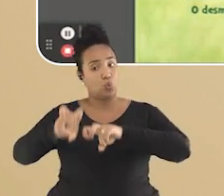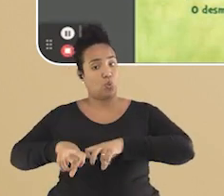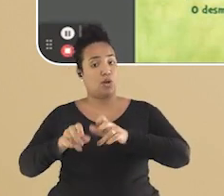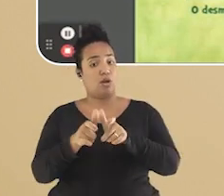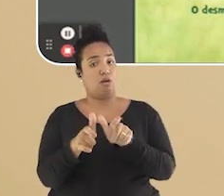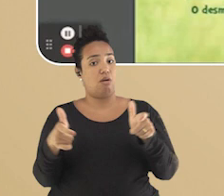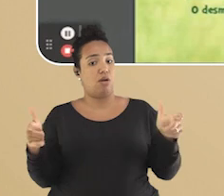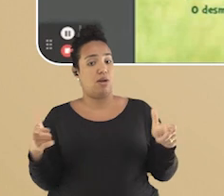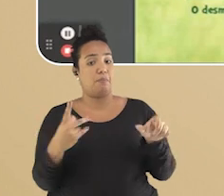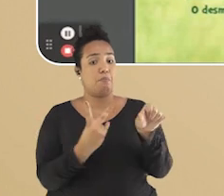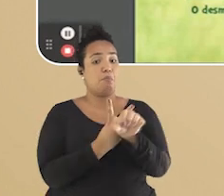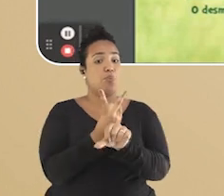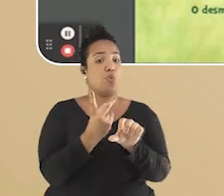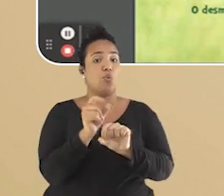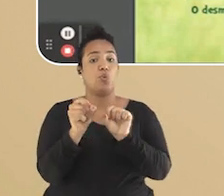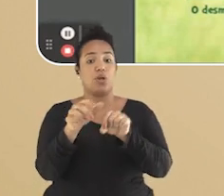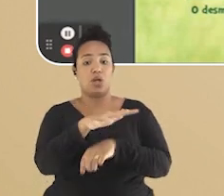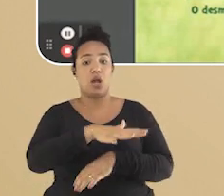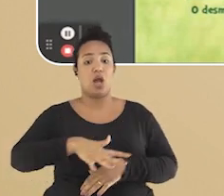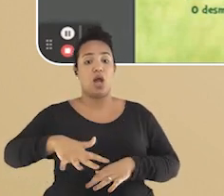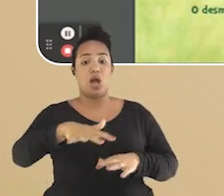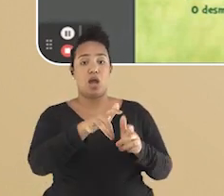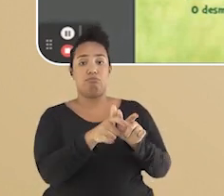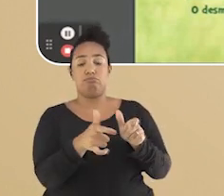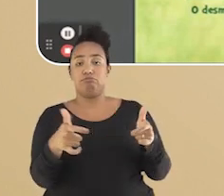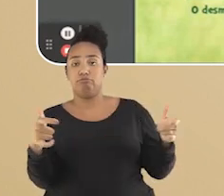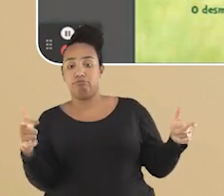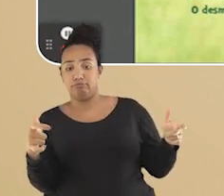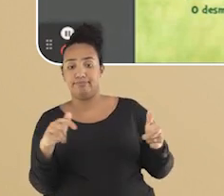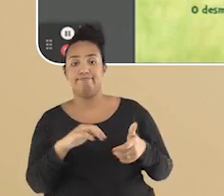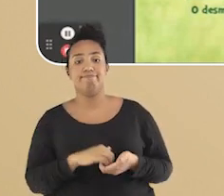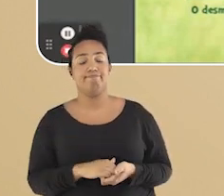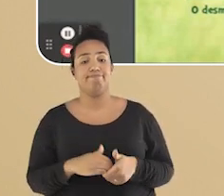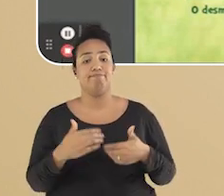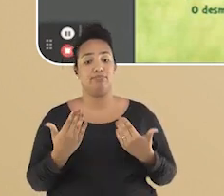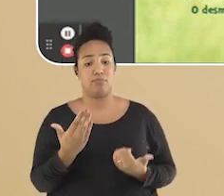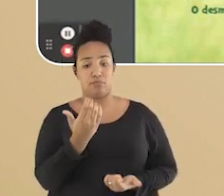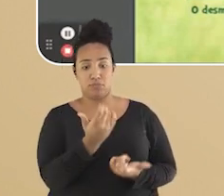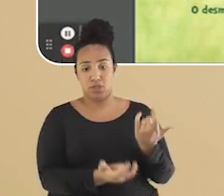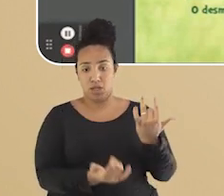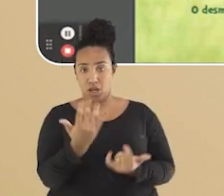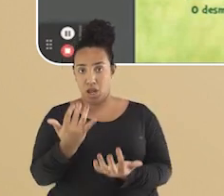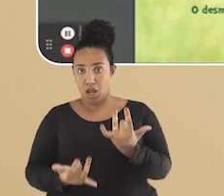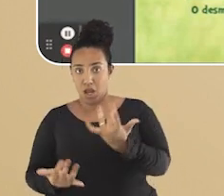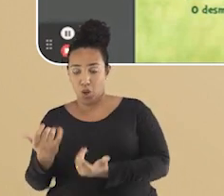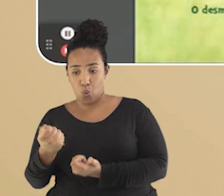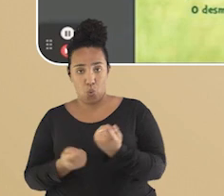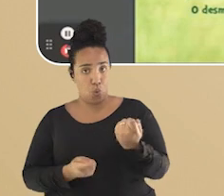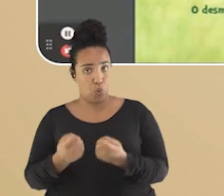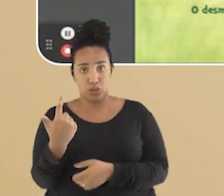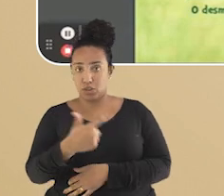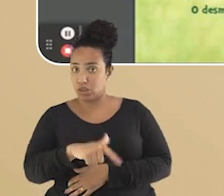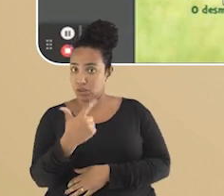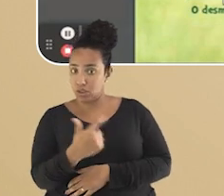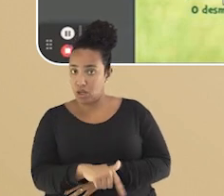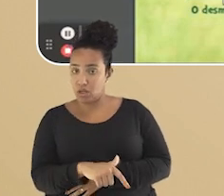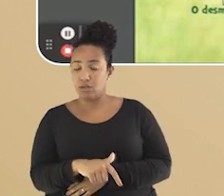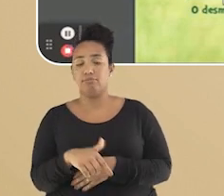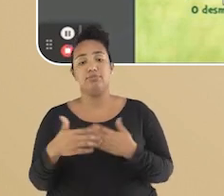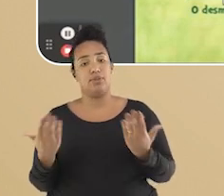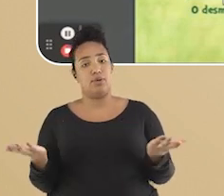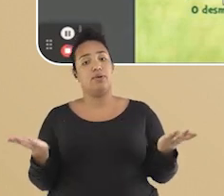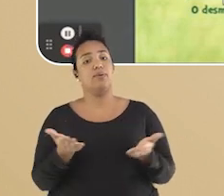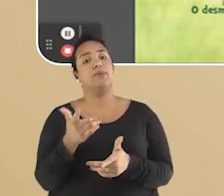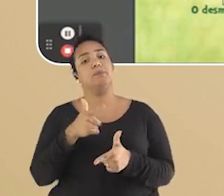mais espaço. Os incêndios, que são fogo fora de controle, viraram um